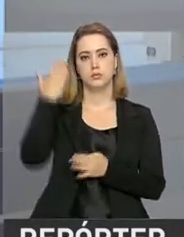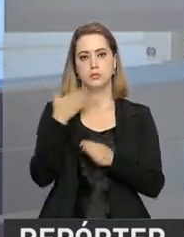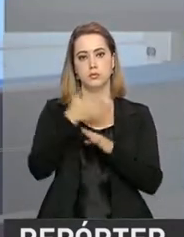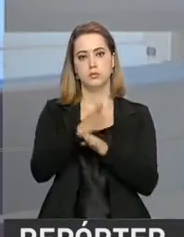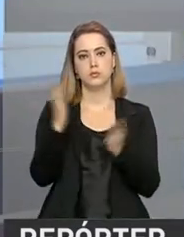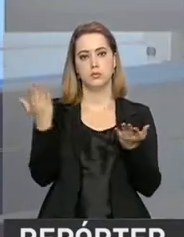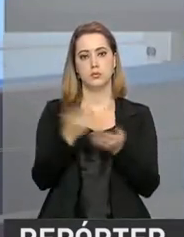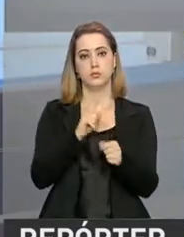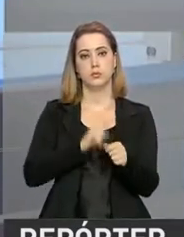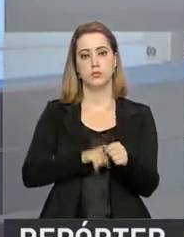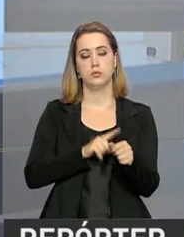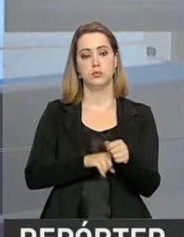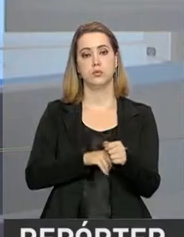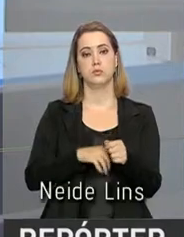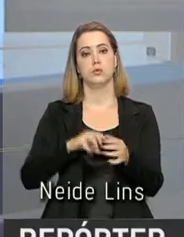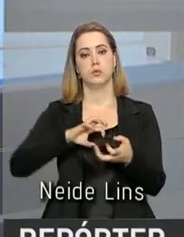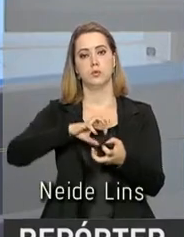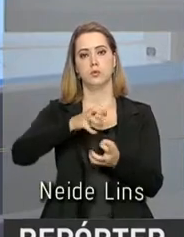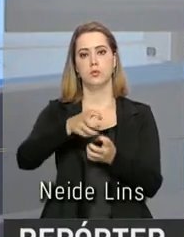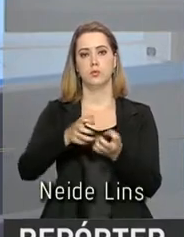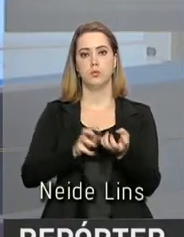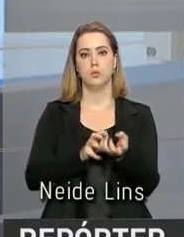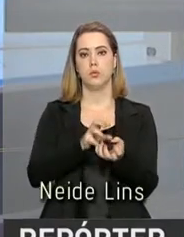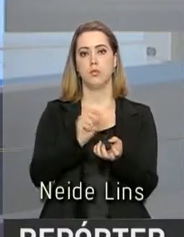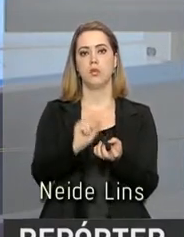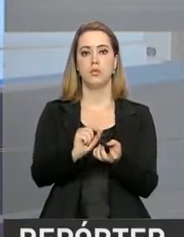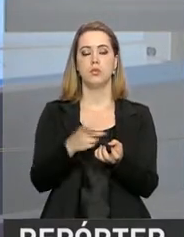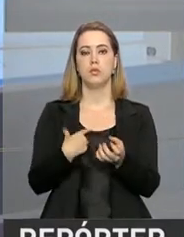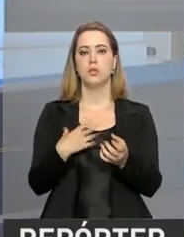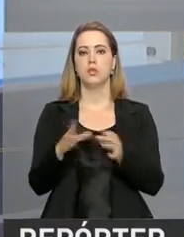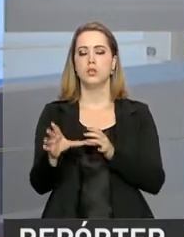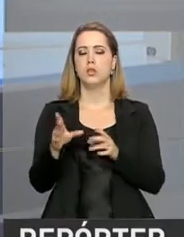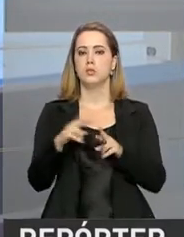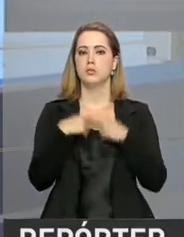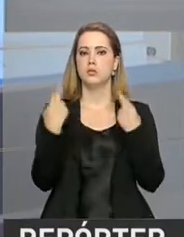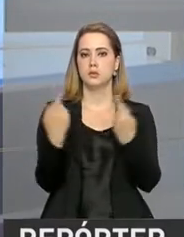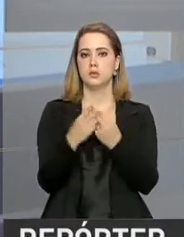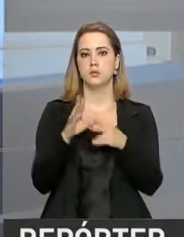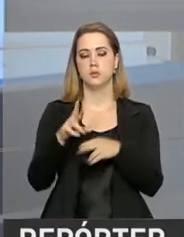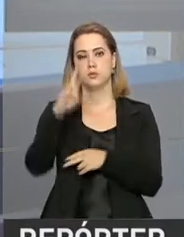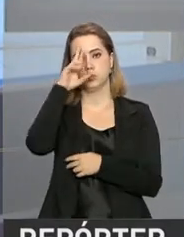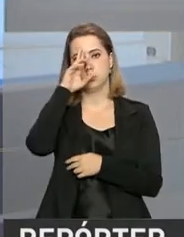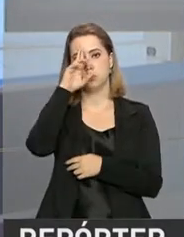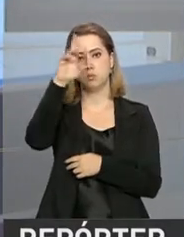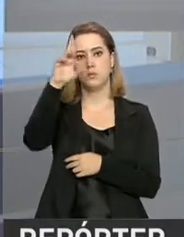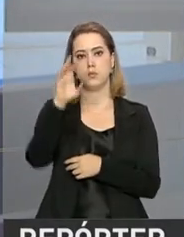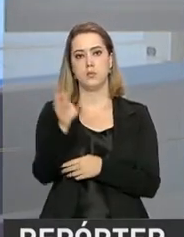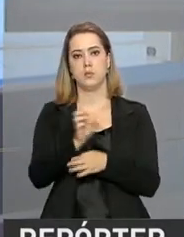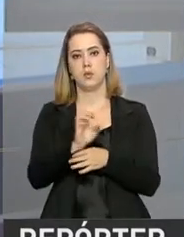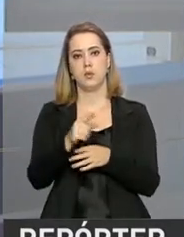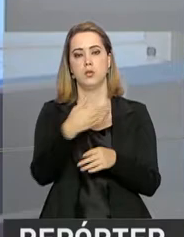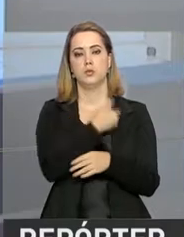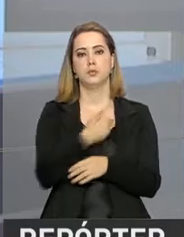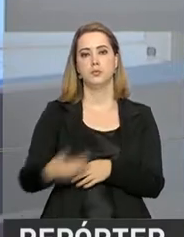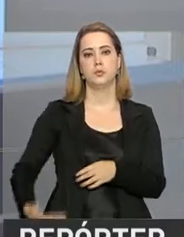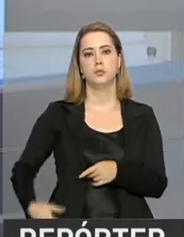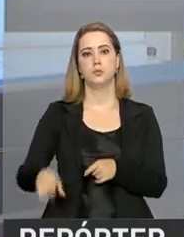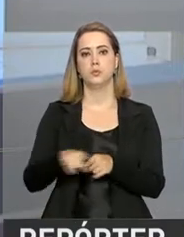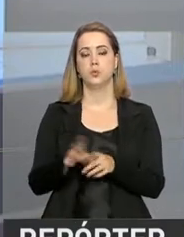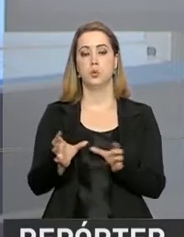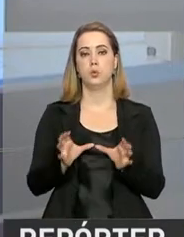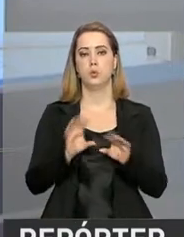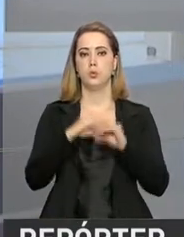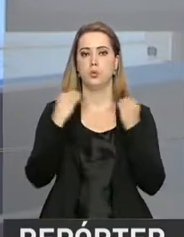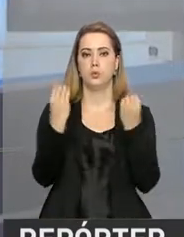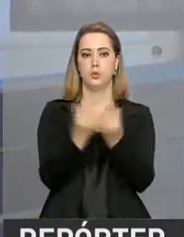participa neste momento no itamaraty da conferência de chefes de estado e de governo da comunidade dos países de língua portuguesa cplp